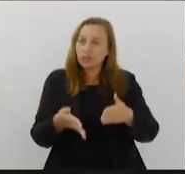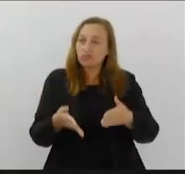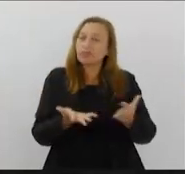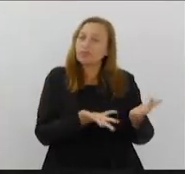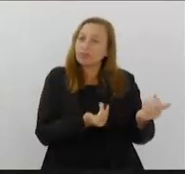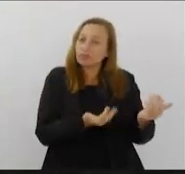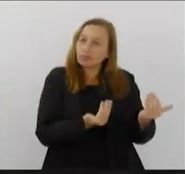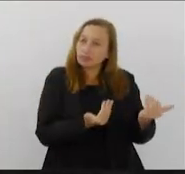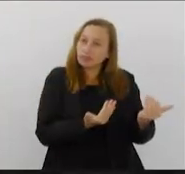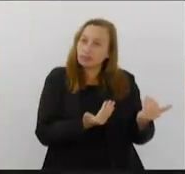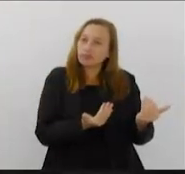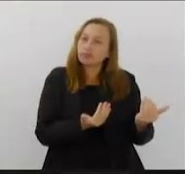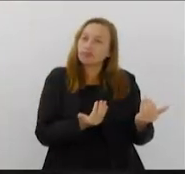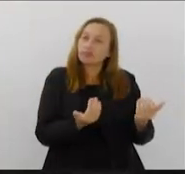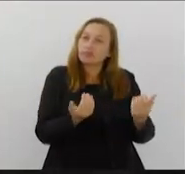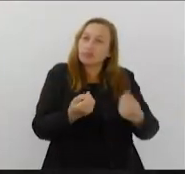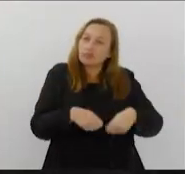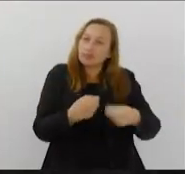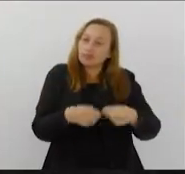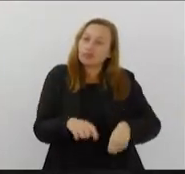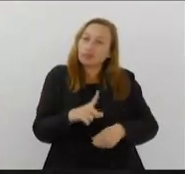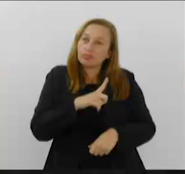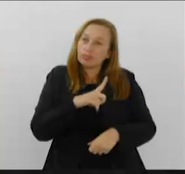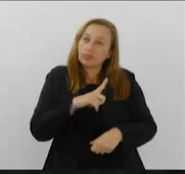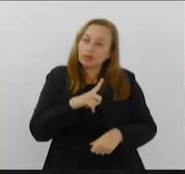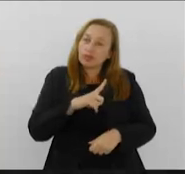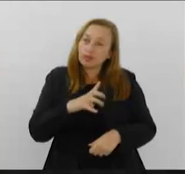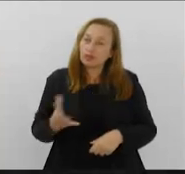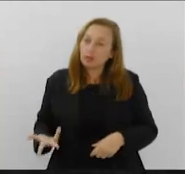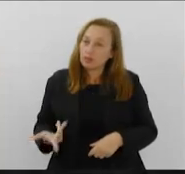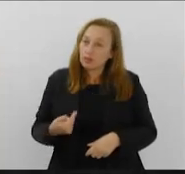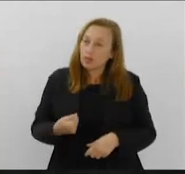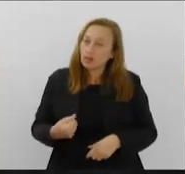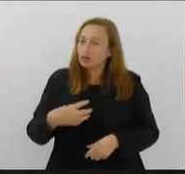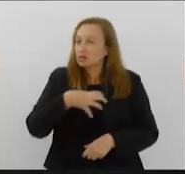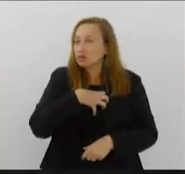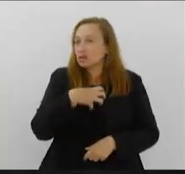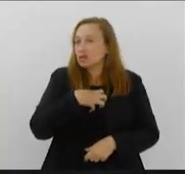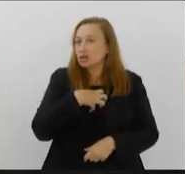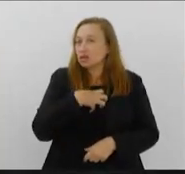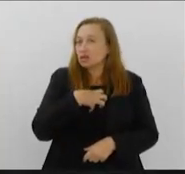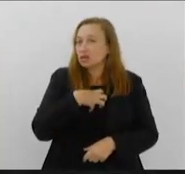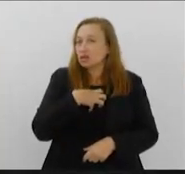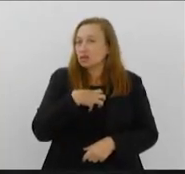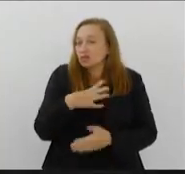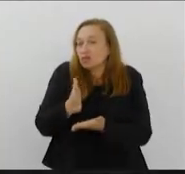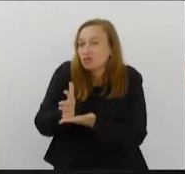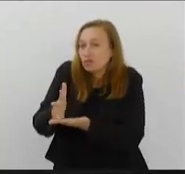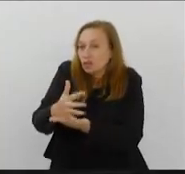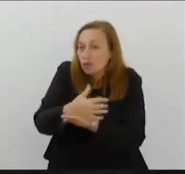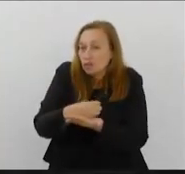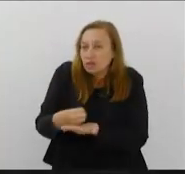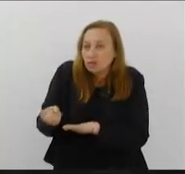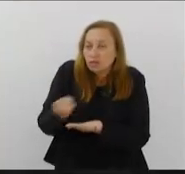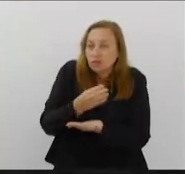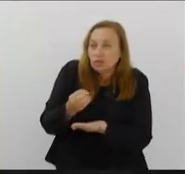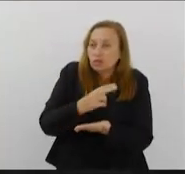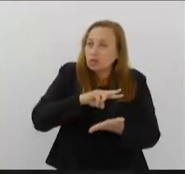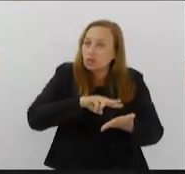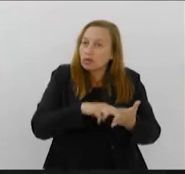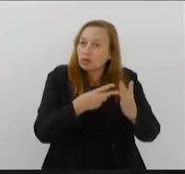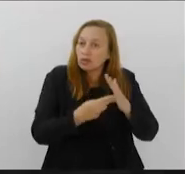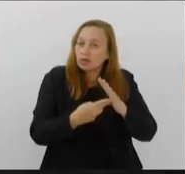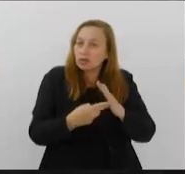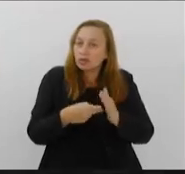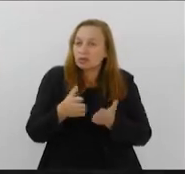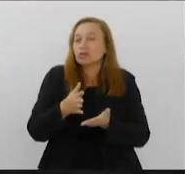juventude ainda carecem de eficiência no sentido da coleta de dados e da interpretação desses